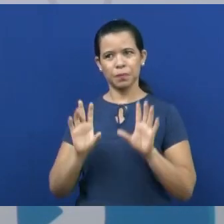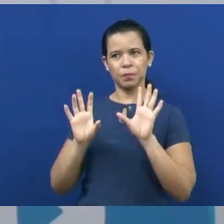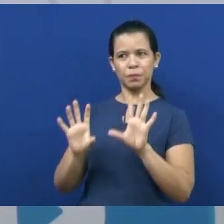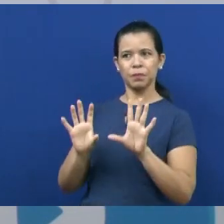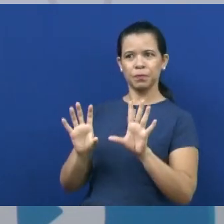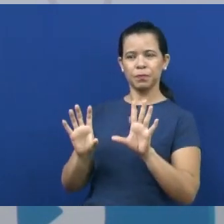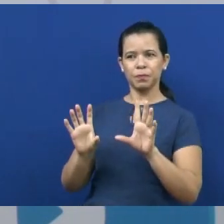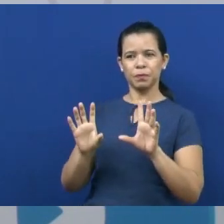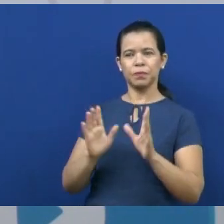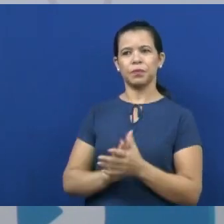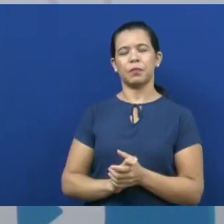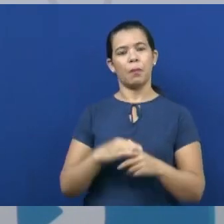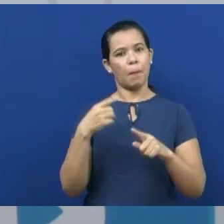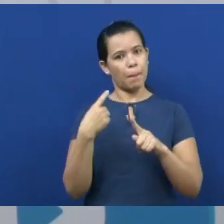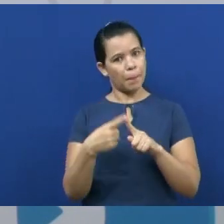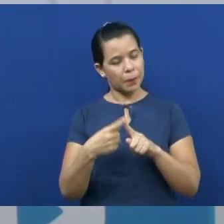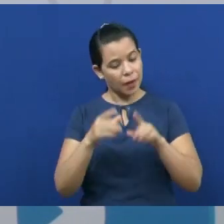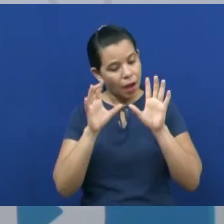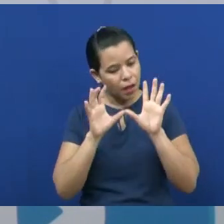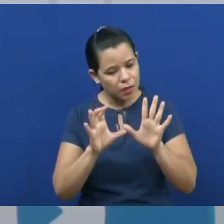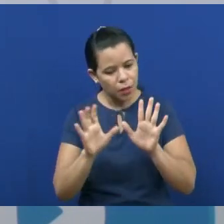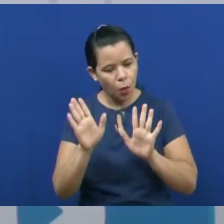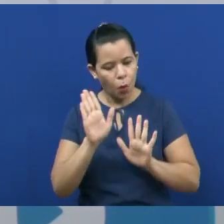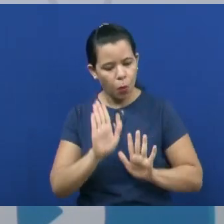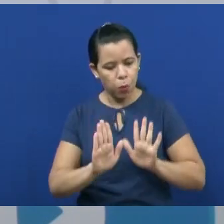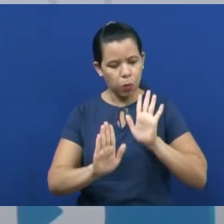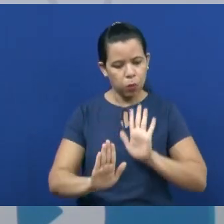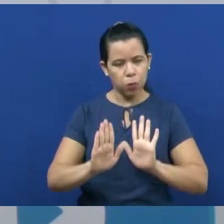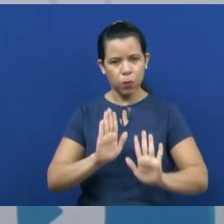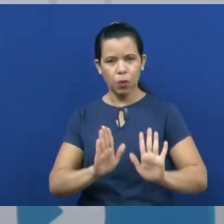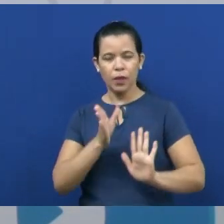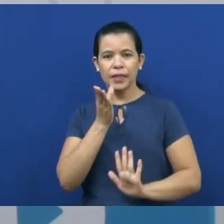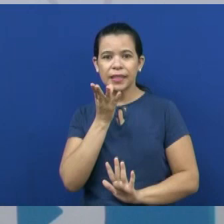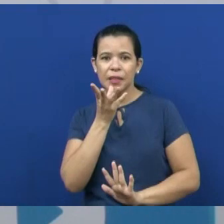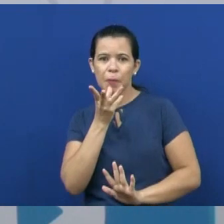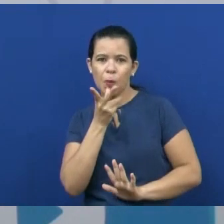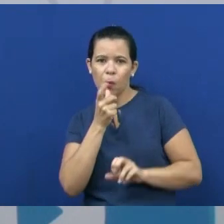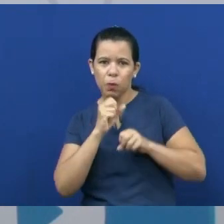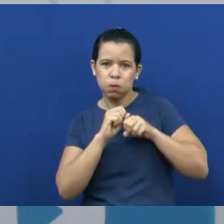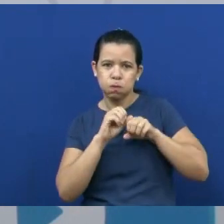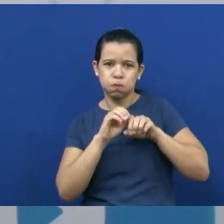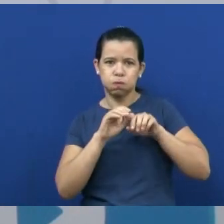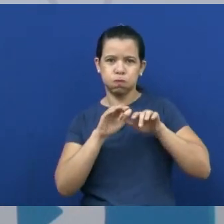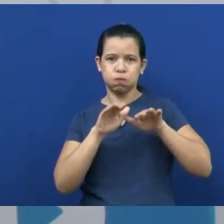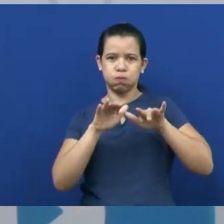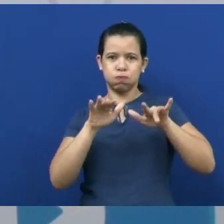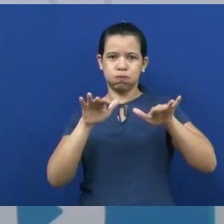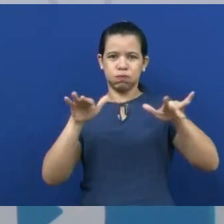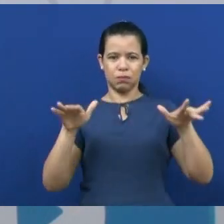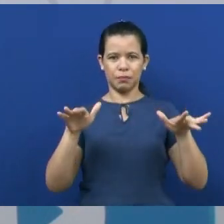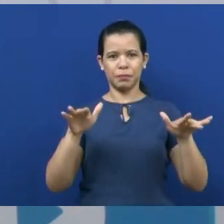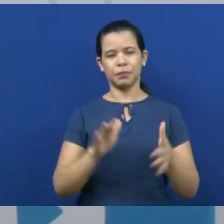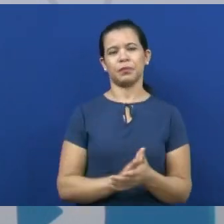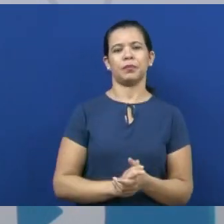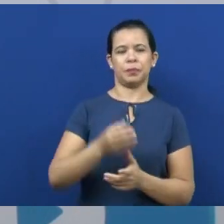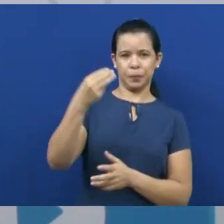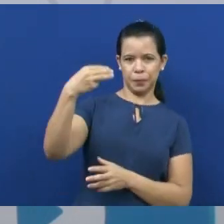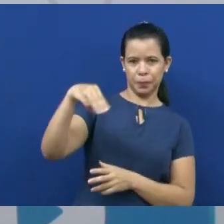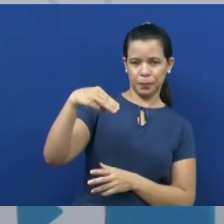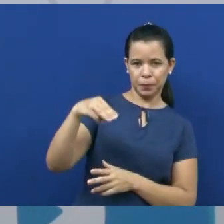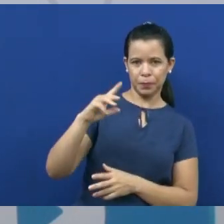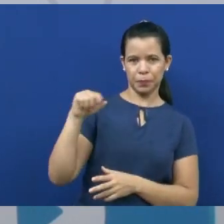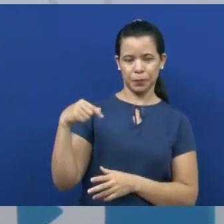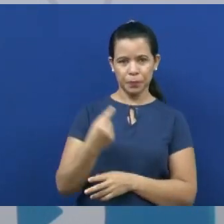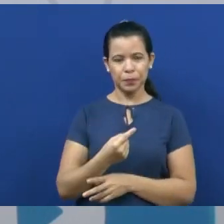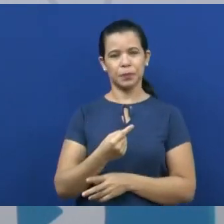com que a epidemia seja reduzida. E isso na matemática nós chamamos de achatamento do